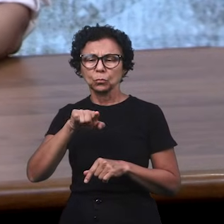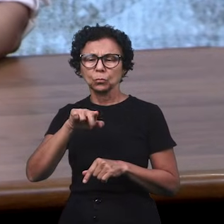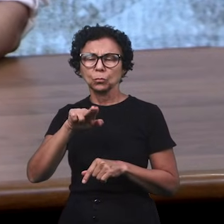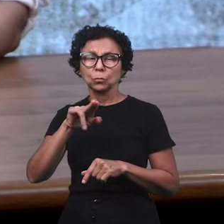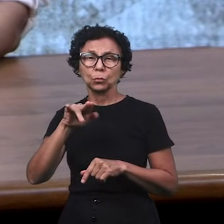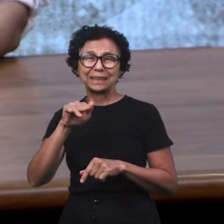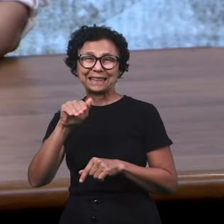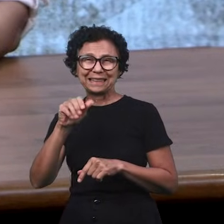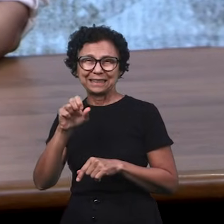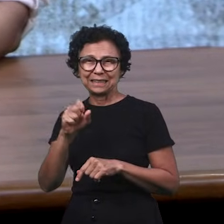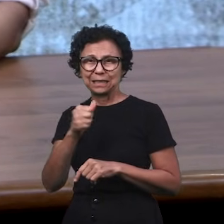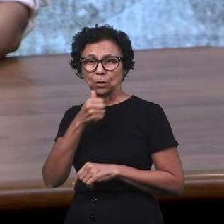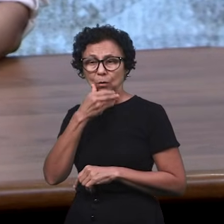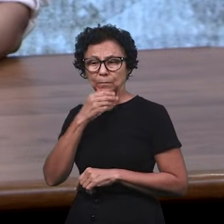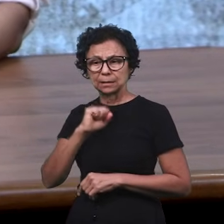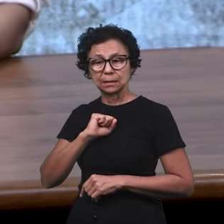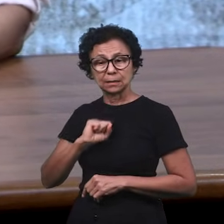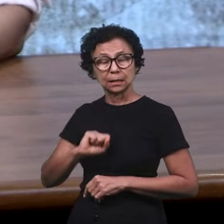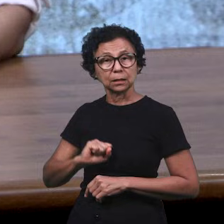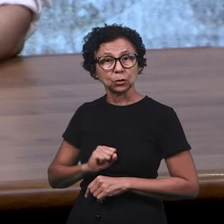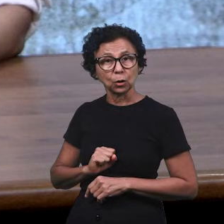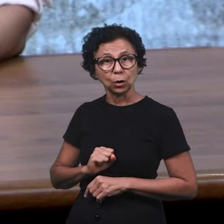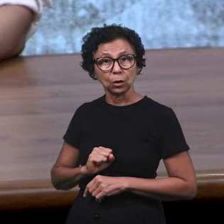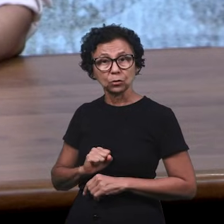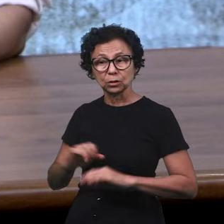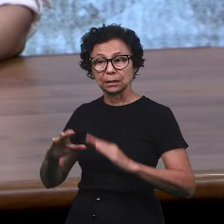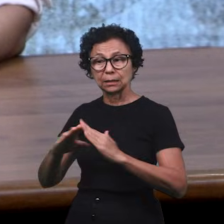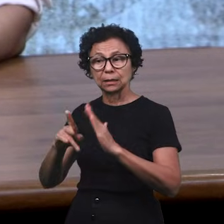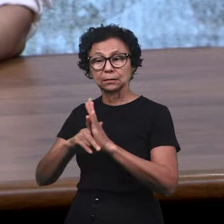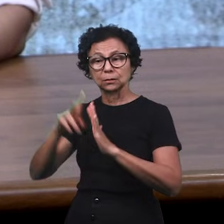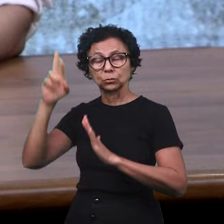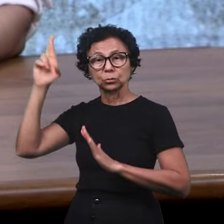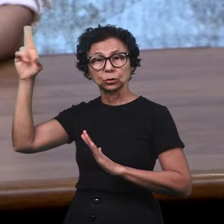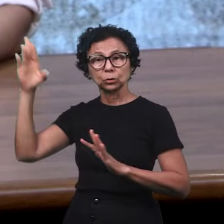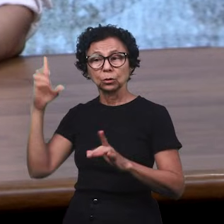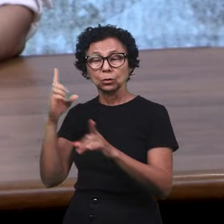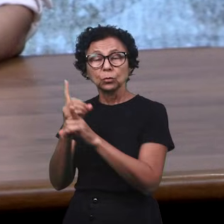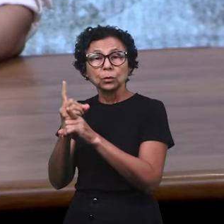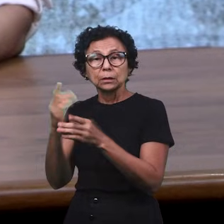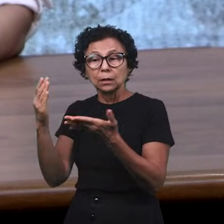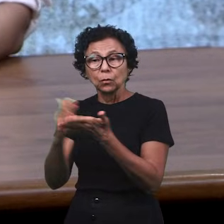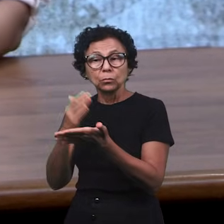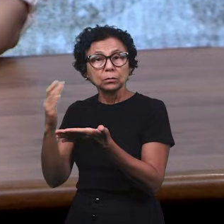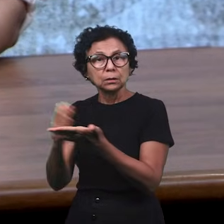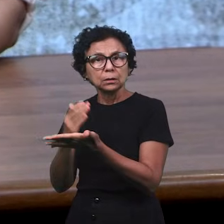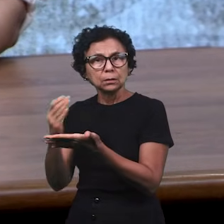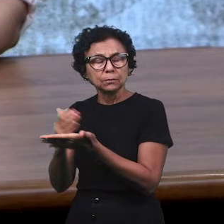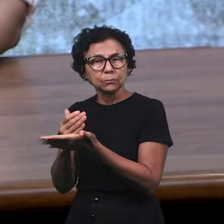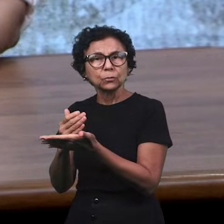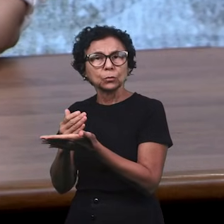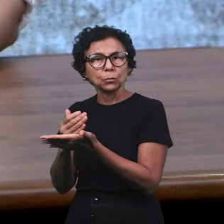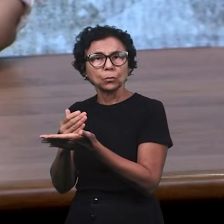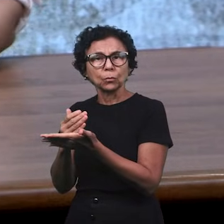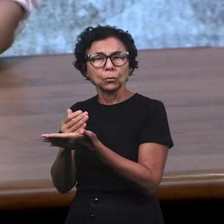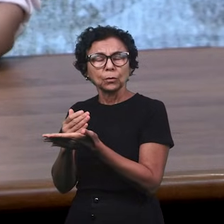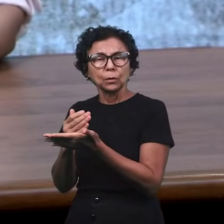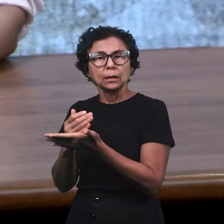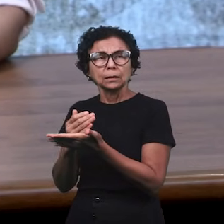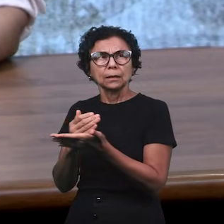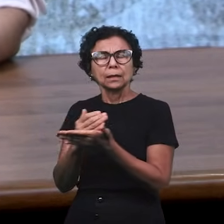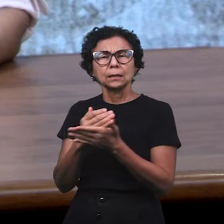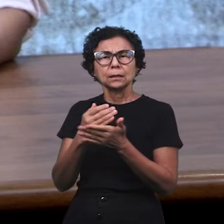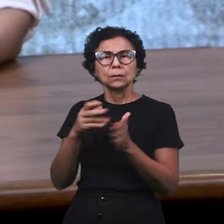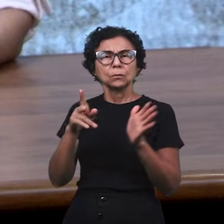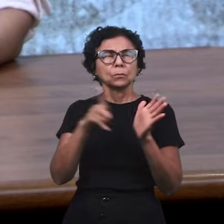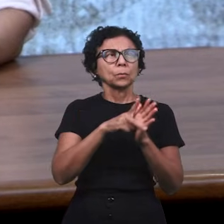livro da lei do Senhor, dado pela mão de Moisés. E Ilquias respondeu